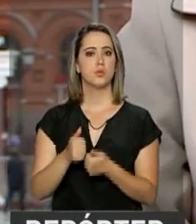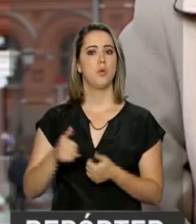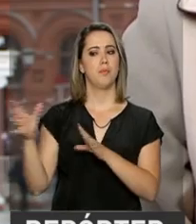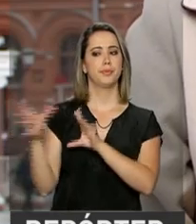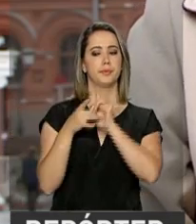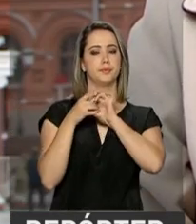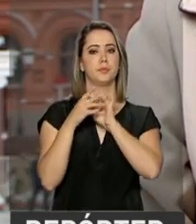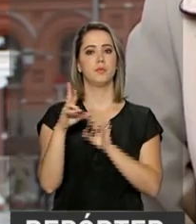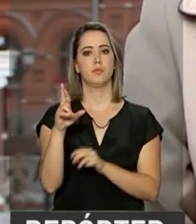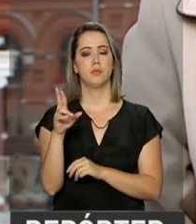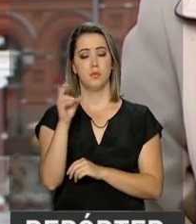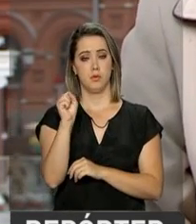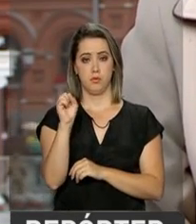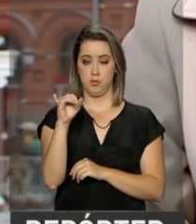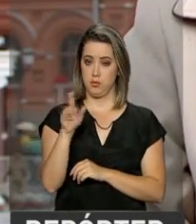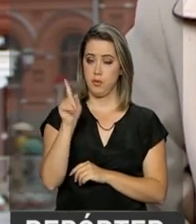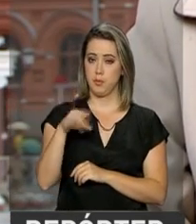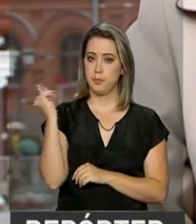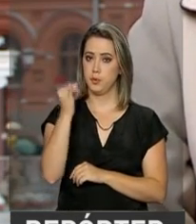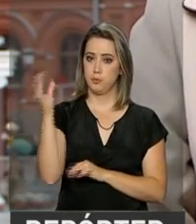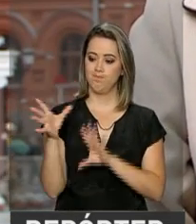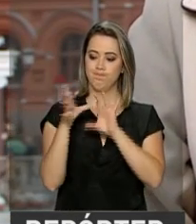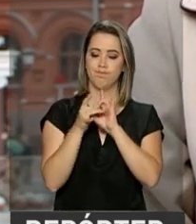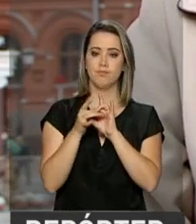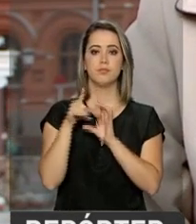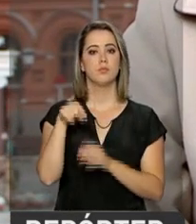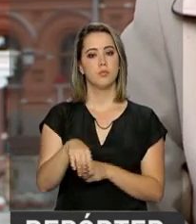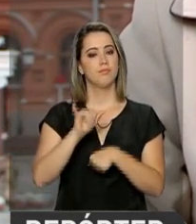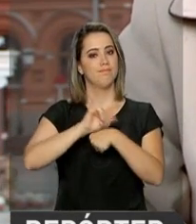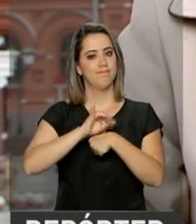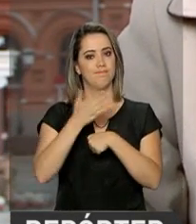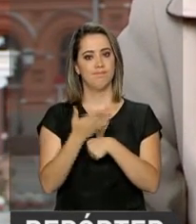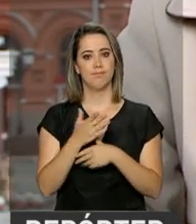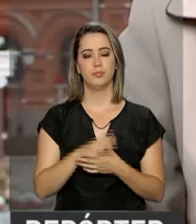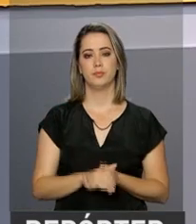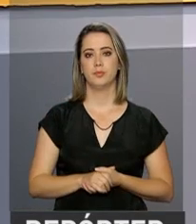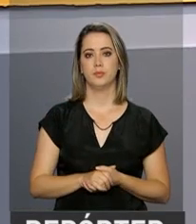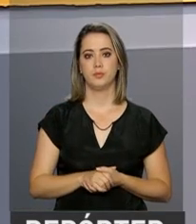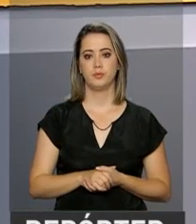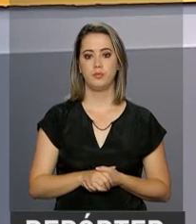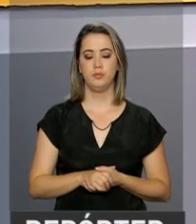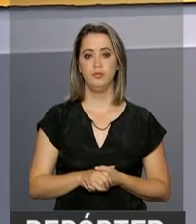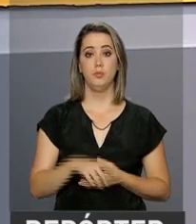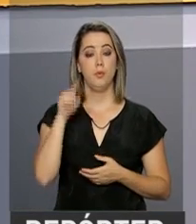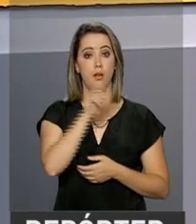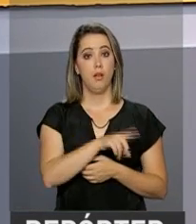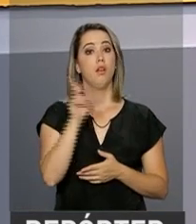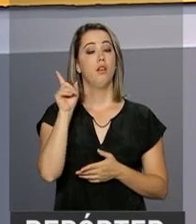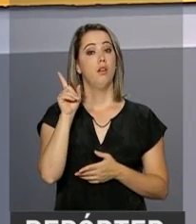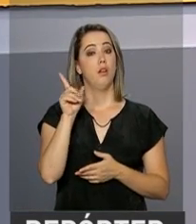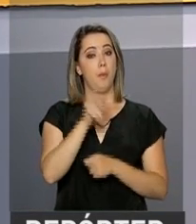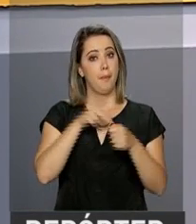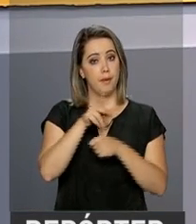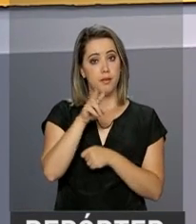que a Rússia é um país chave para esta configuração de Moscou na Rússia Taísa Dias a Rússia é um parceiro